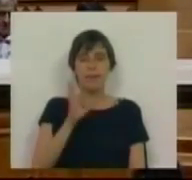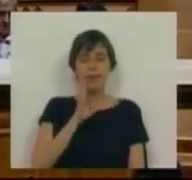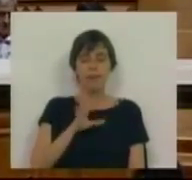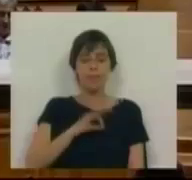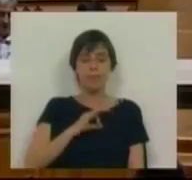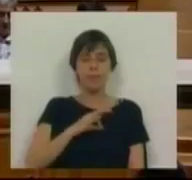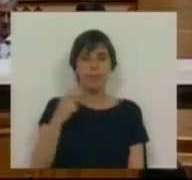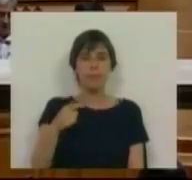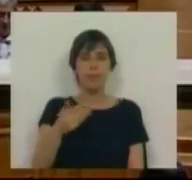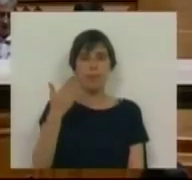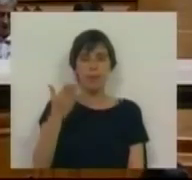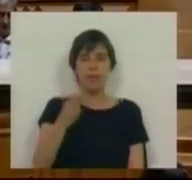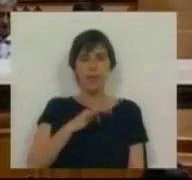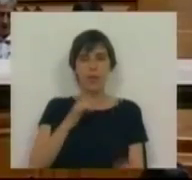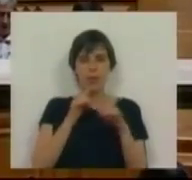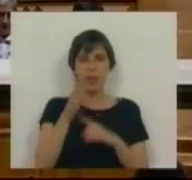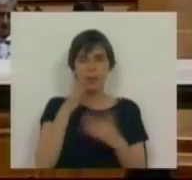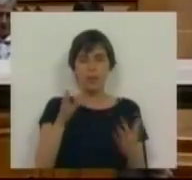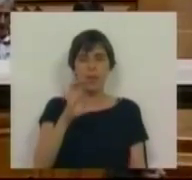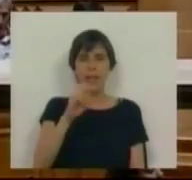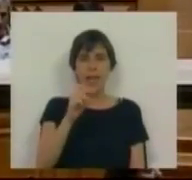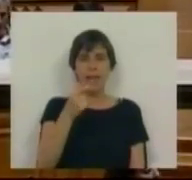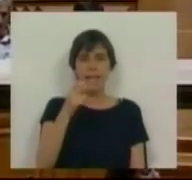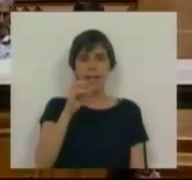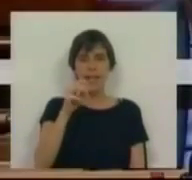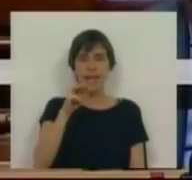Senhora Presidente, Senhora Deputada Catarina